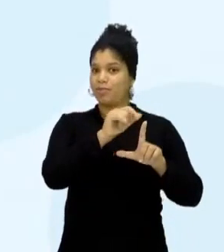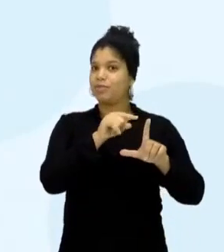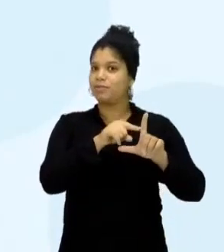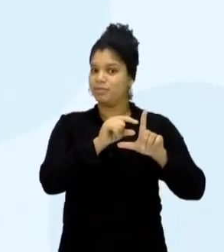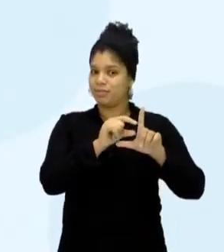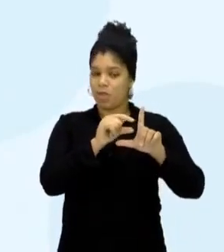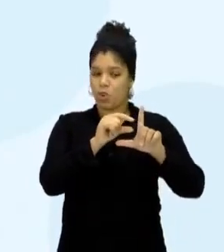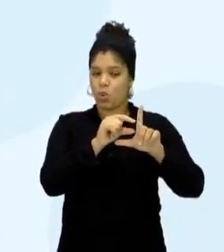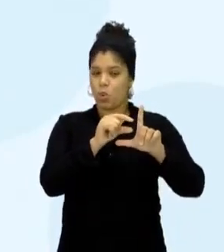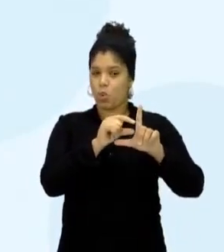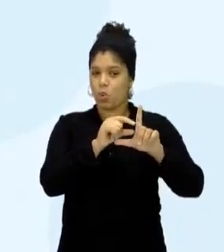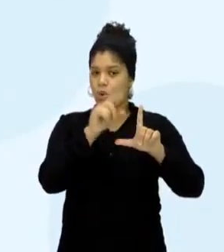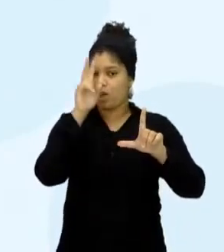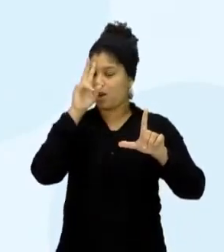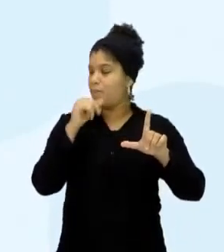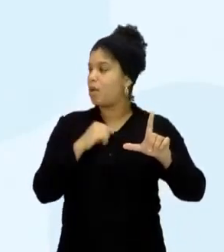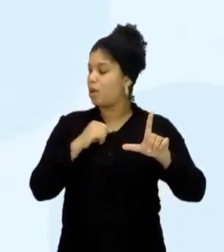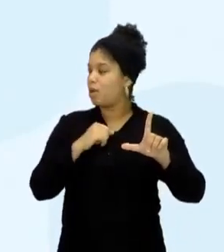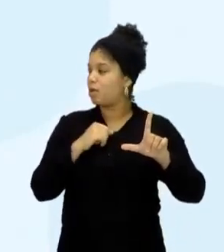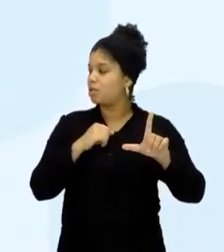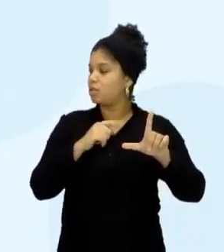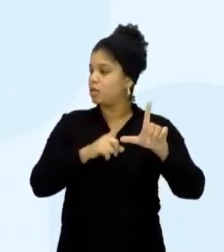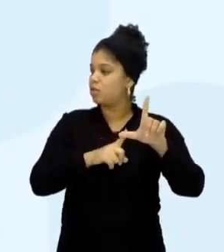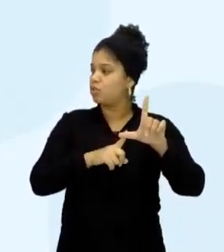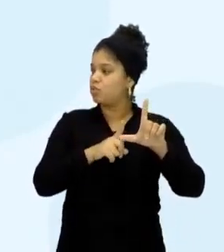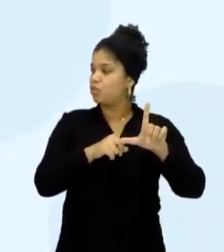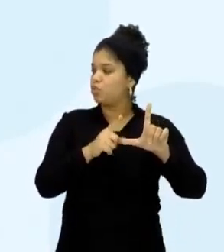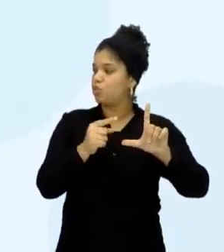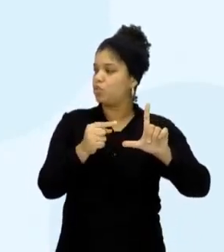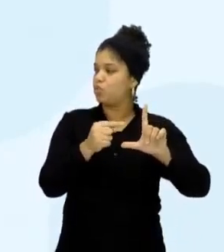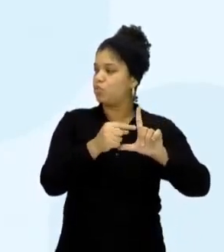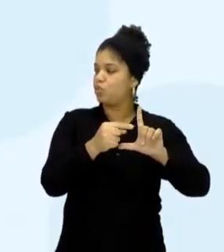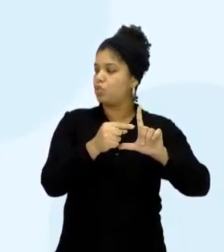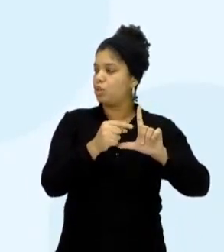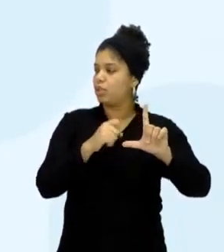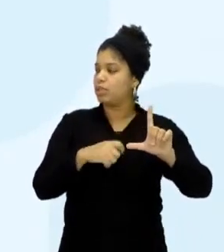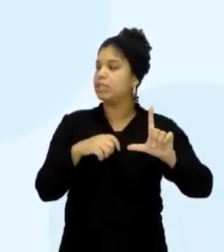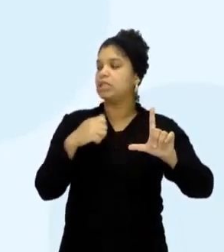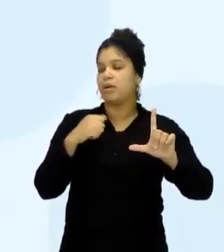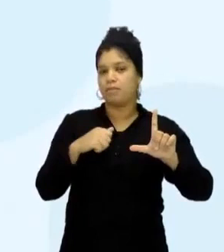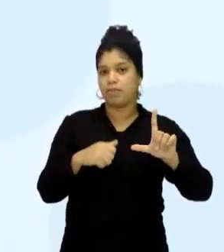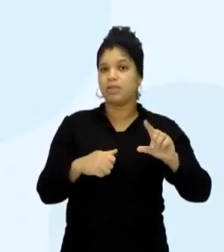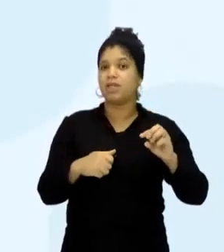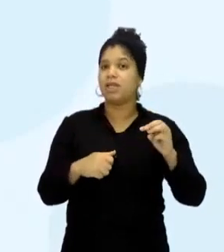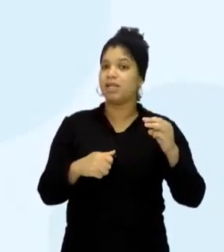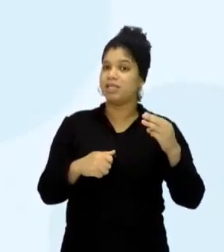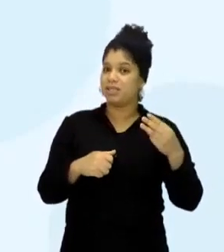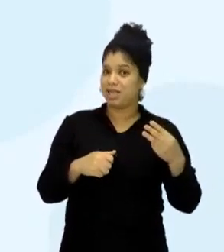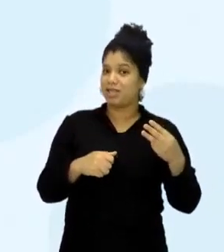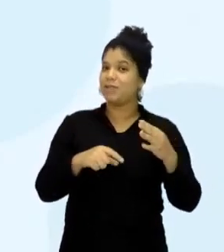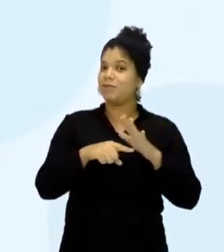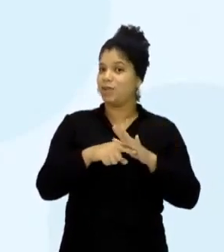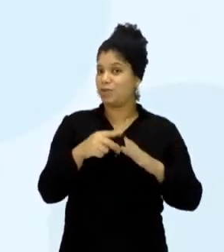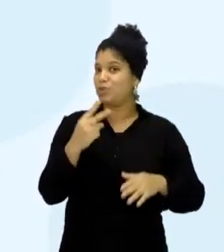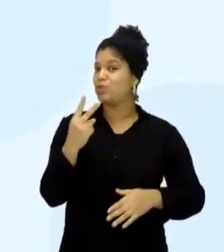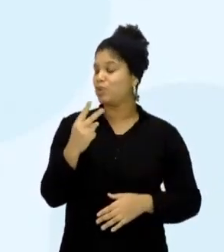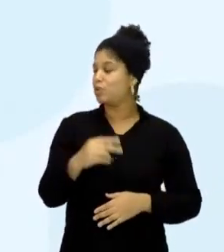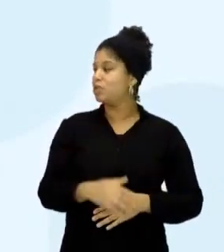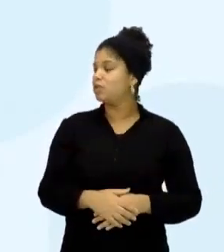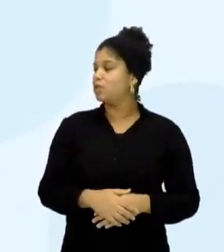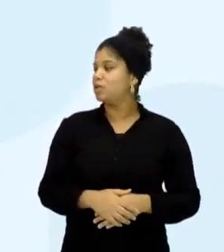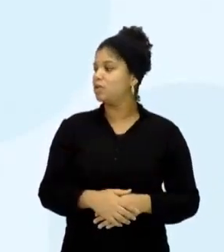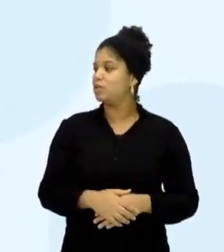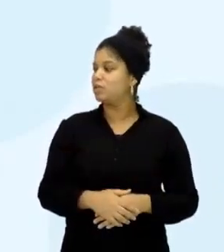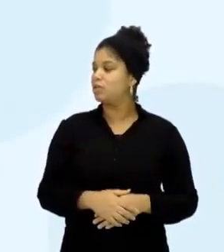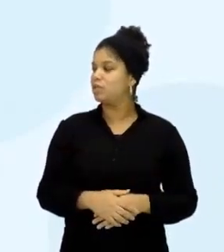Na vertical, ó, o ponto aqui está na direção do 3 e na direção do 2. Então, eu vou ter que fazer 3 menos 2. 3